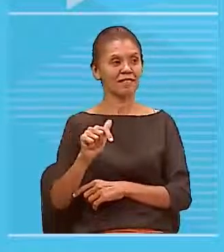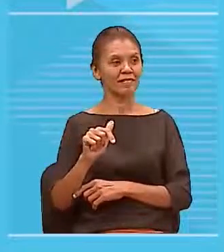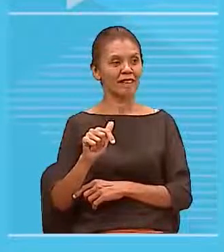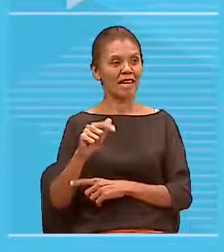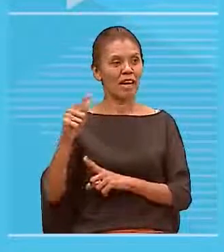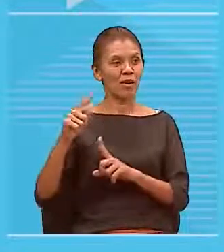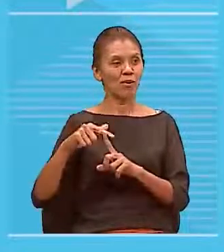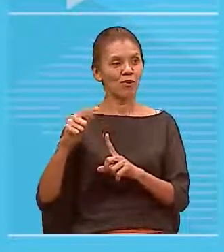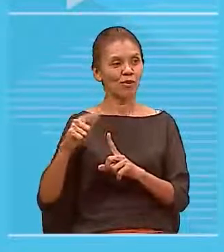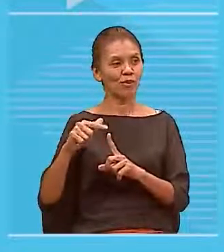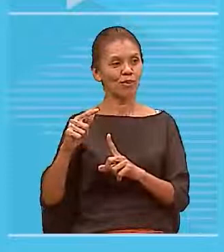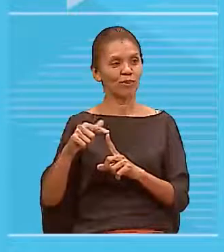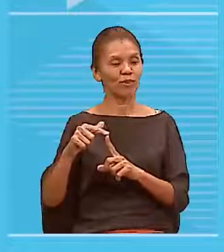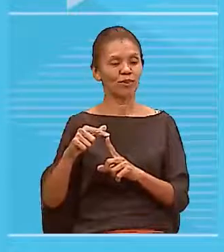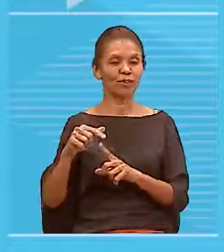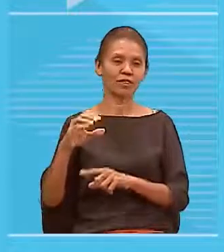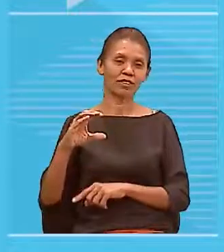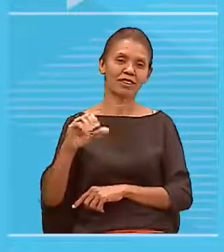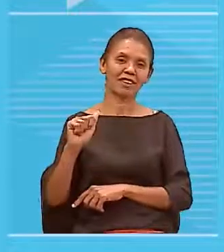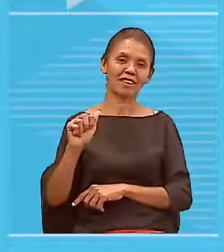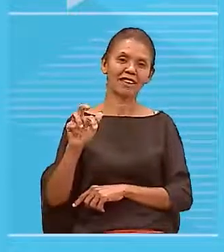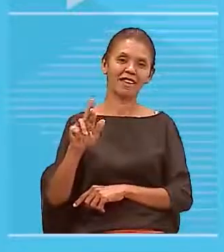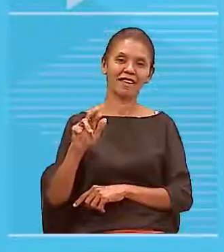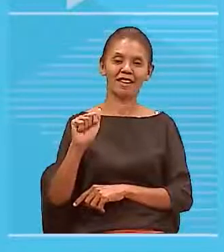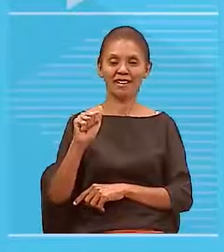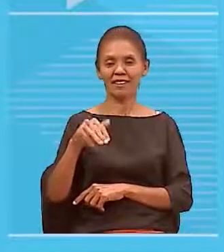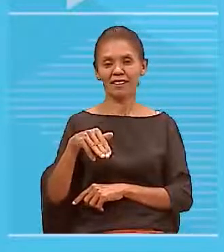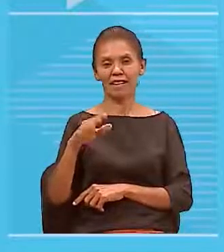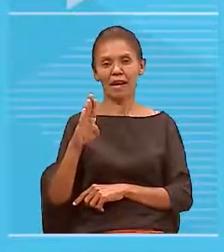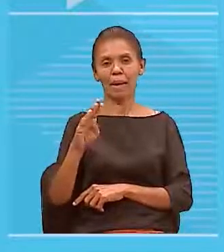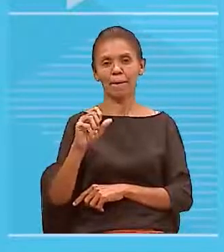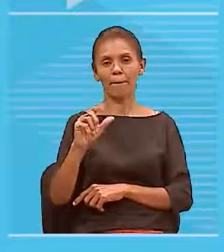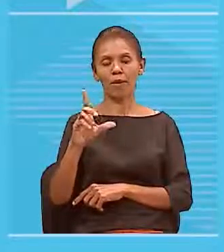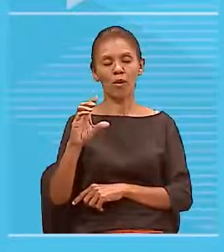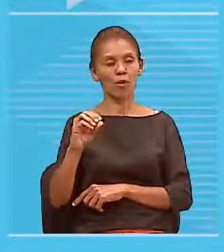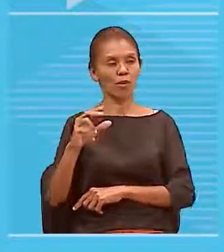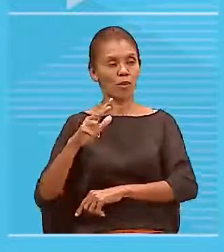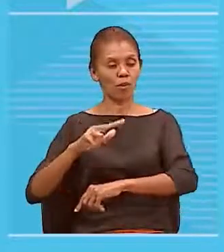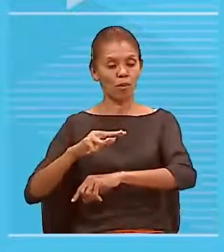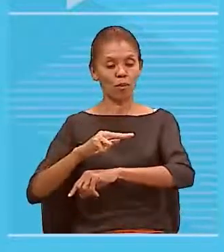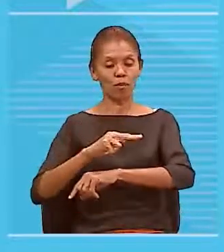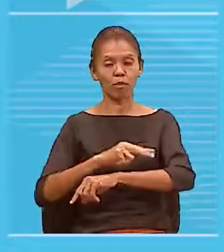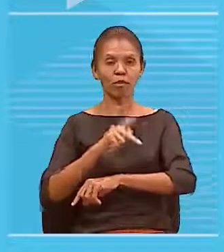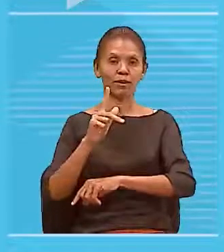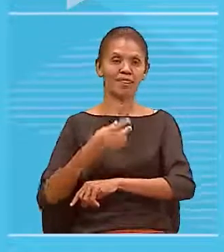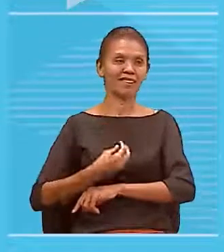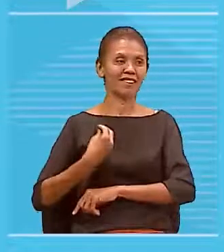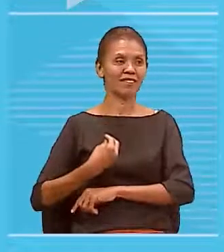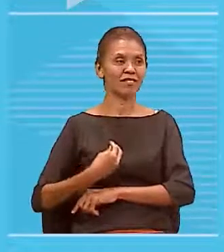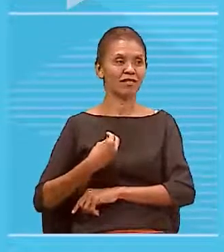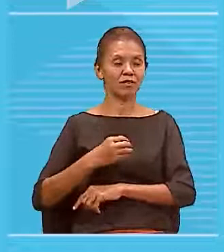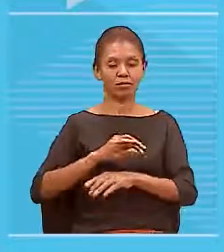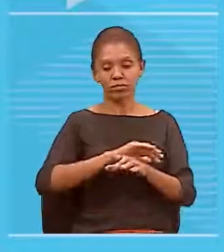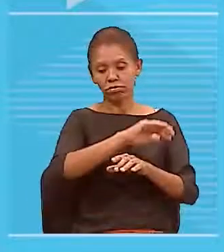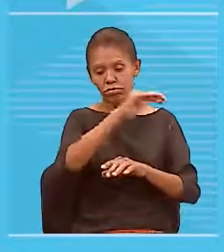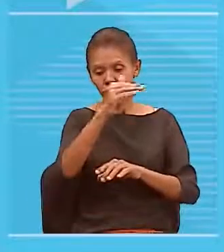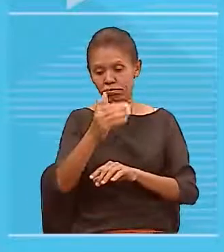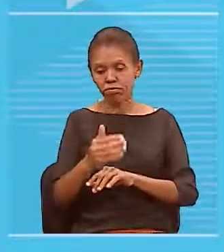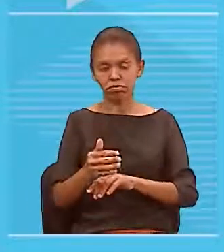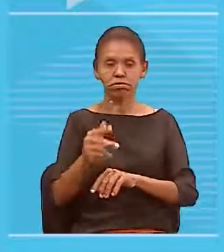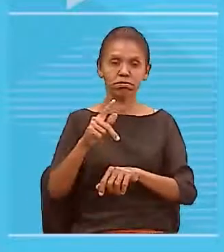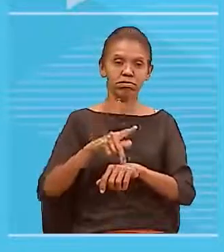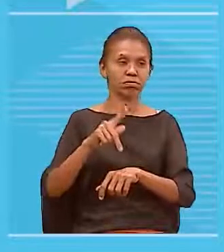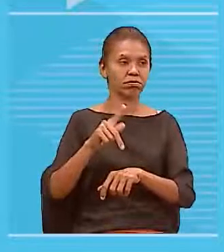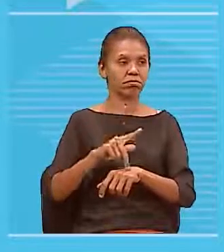É um carambolo, um calango, um lagarto, né? Ele vive nas rochas. Ele, inclusive, tem o